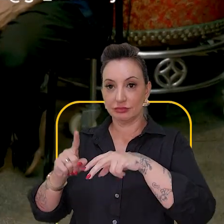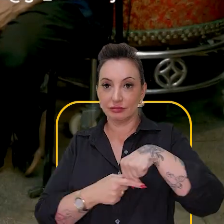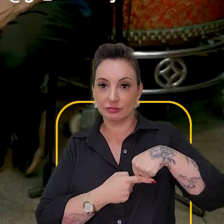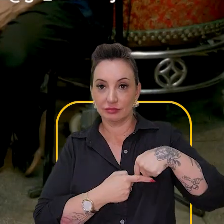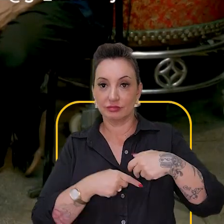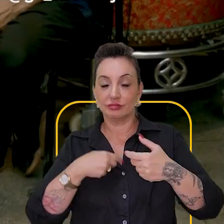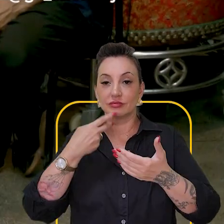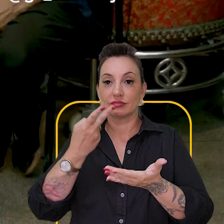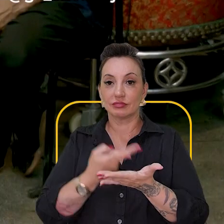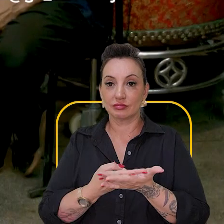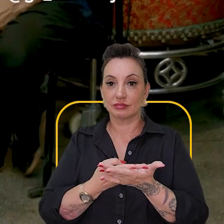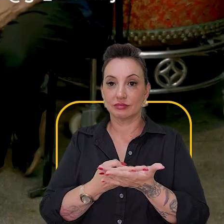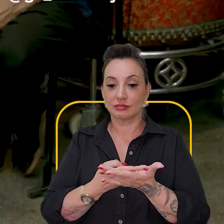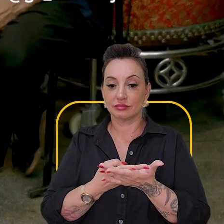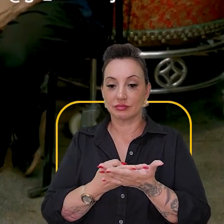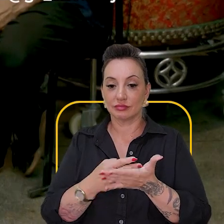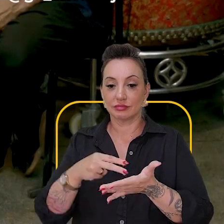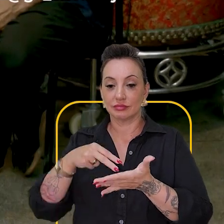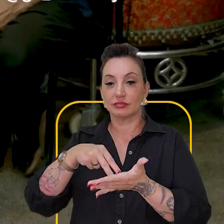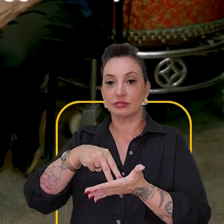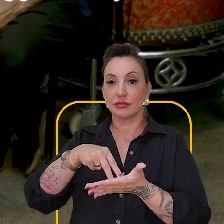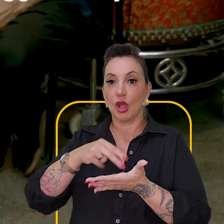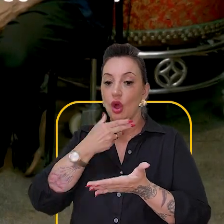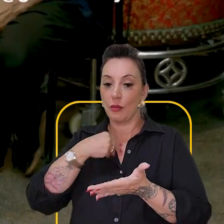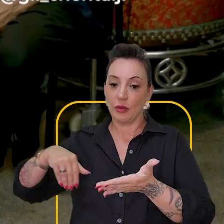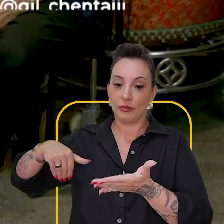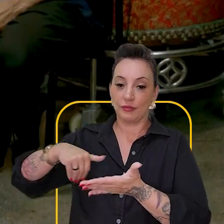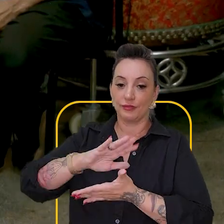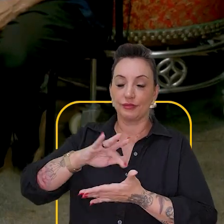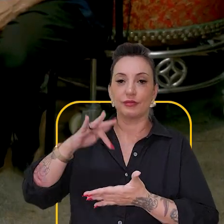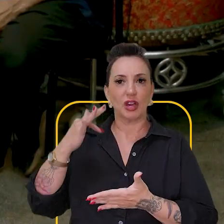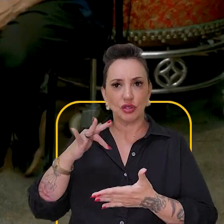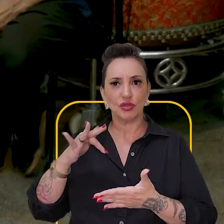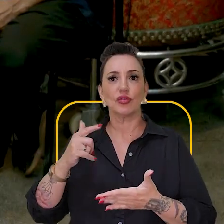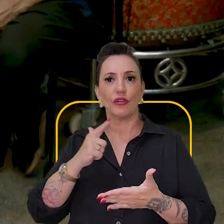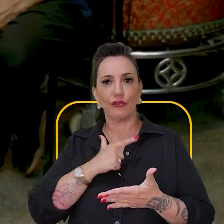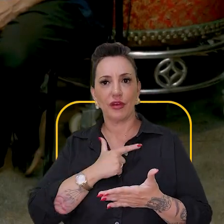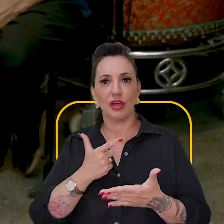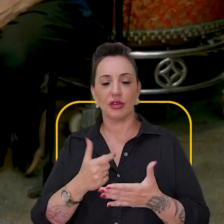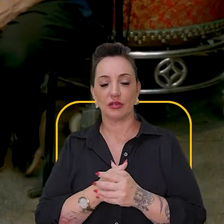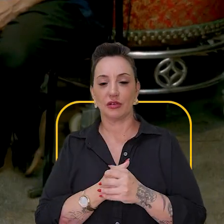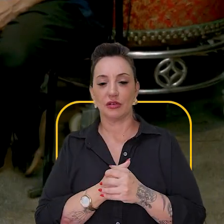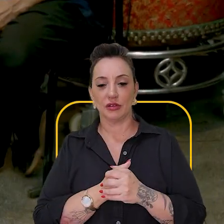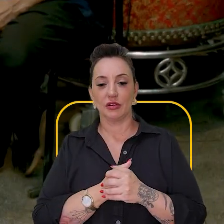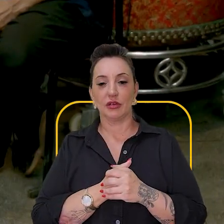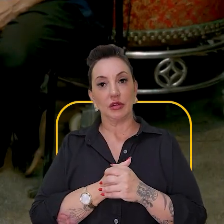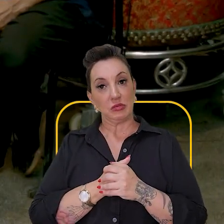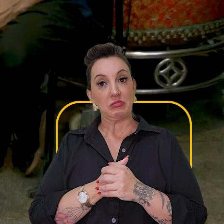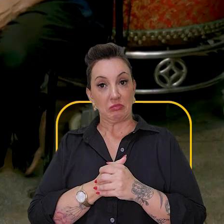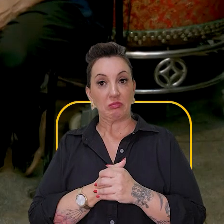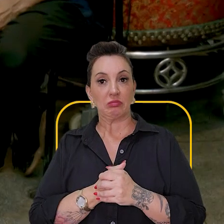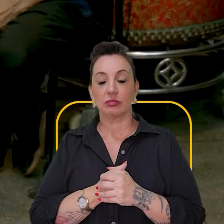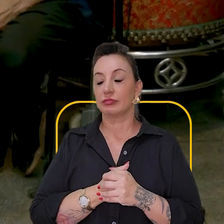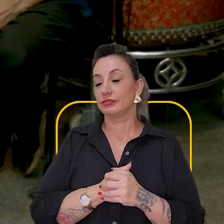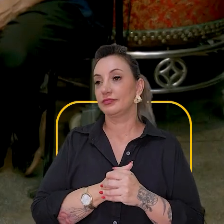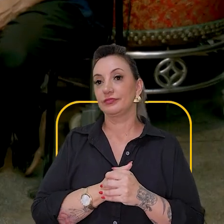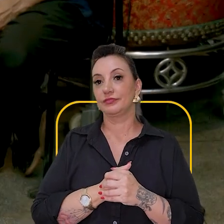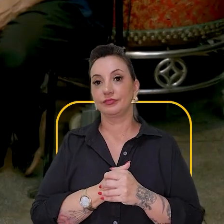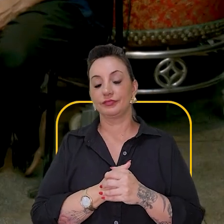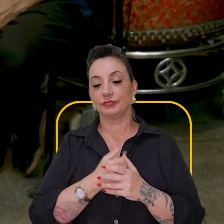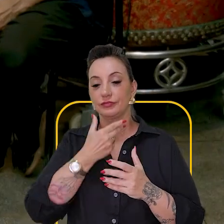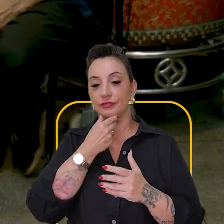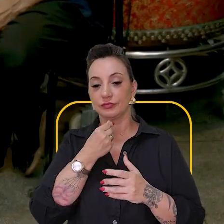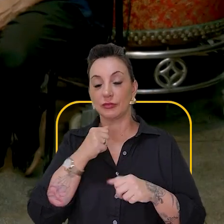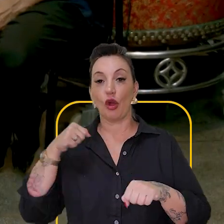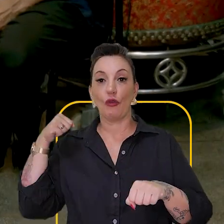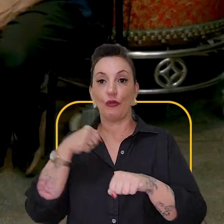rasteira e caiu e ele foi levantar o cara chutou ele machucou feio né Beleza era